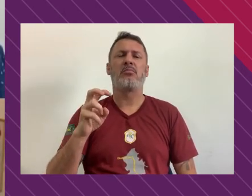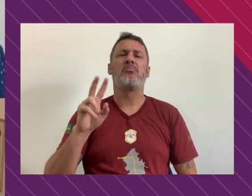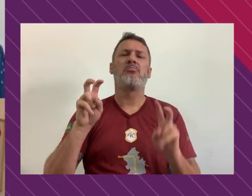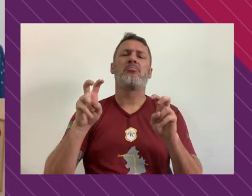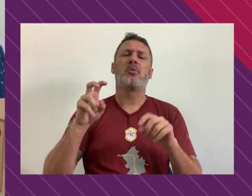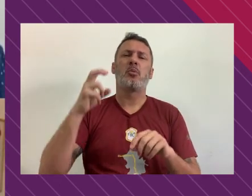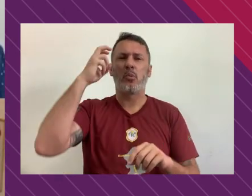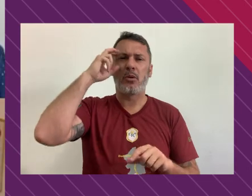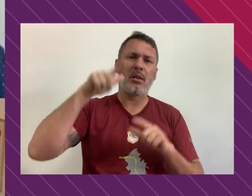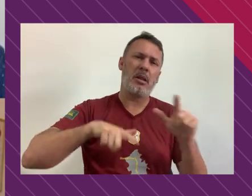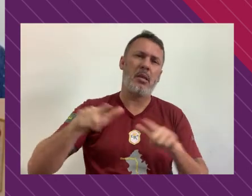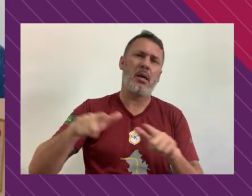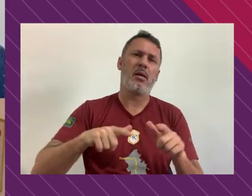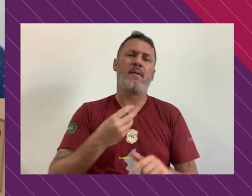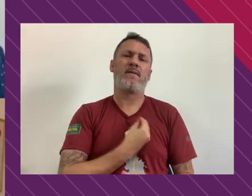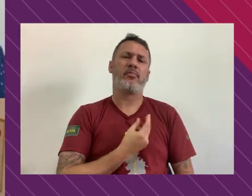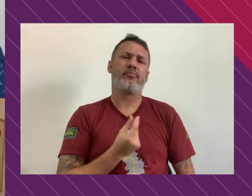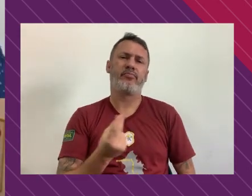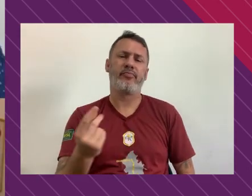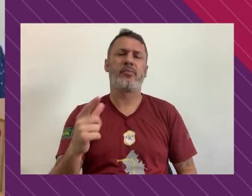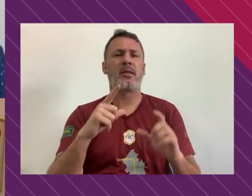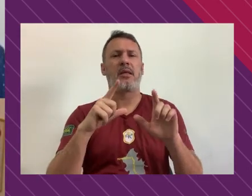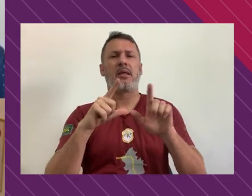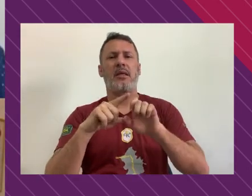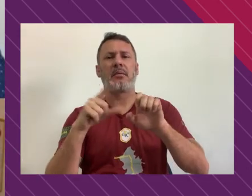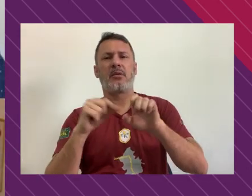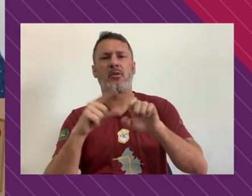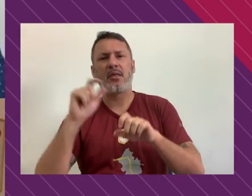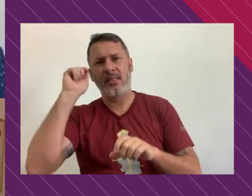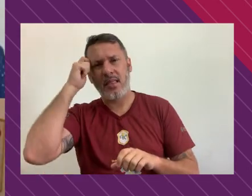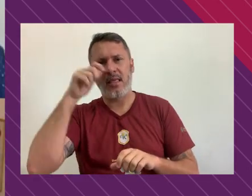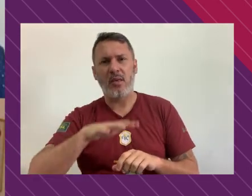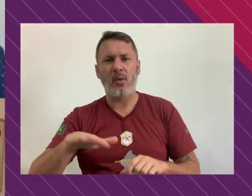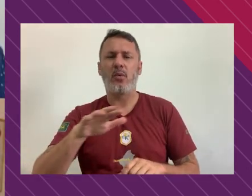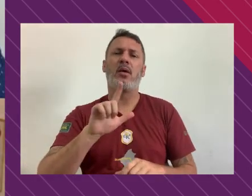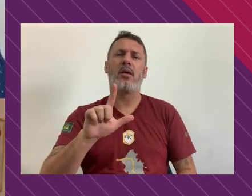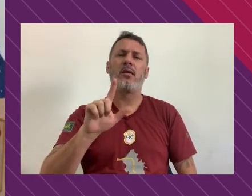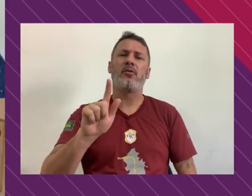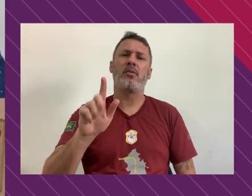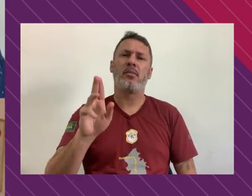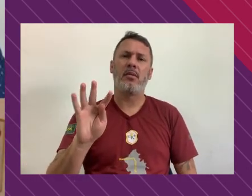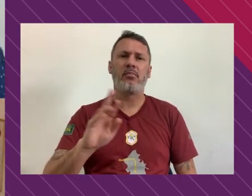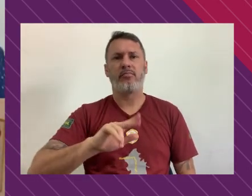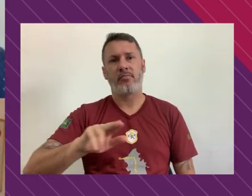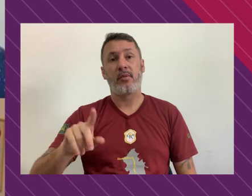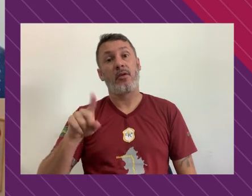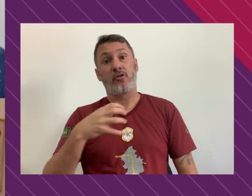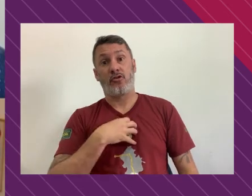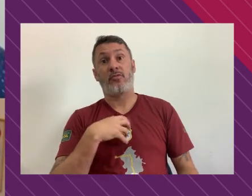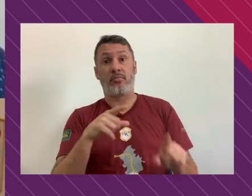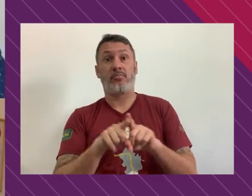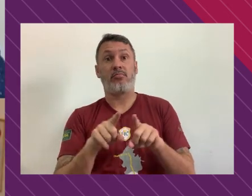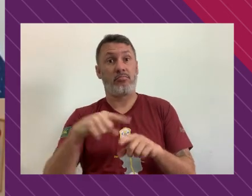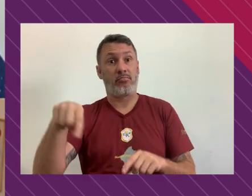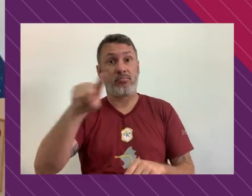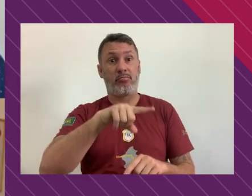conheço empresa que você tem no programa de trainee, trabalhando no marketing, gente que está terminando a faculdade